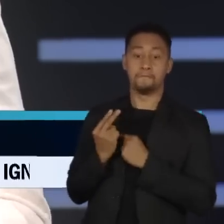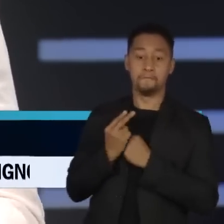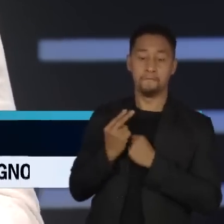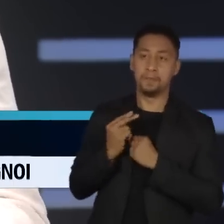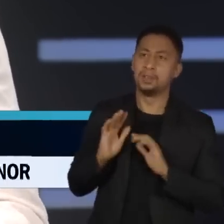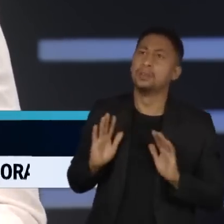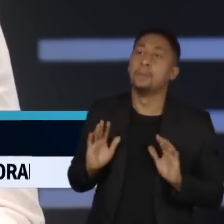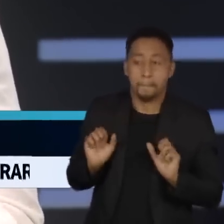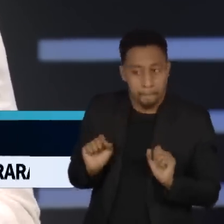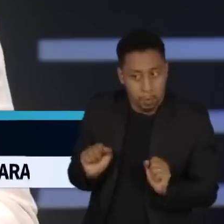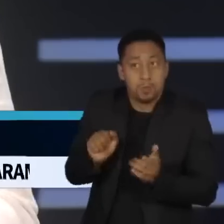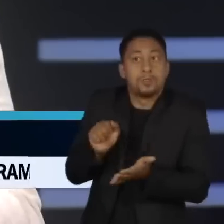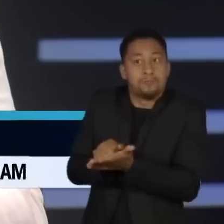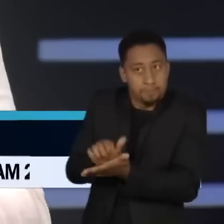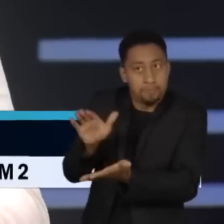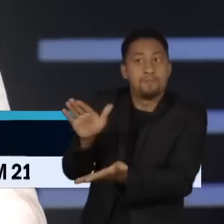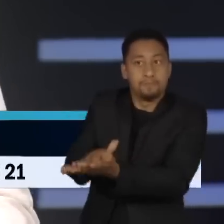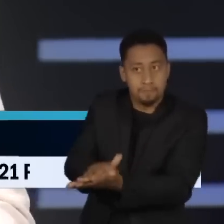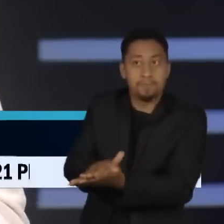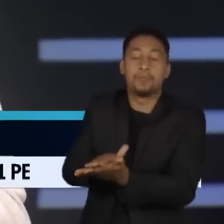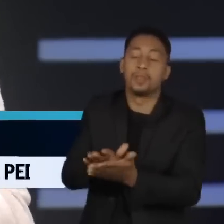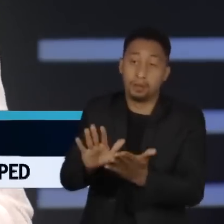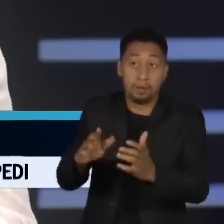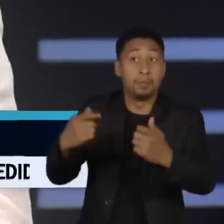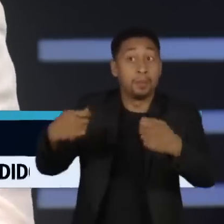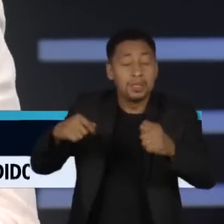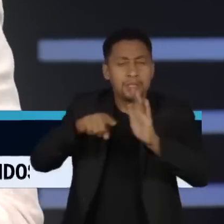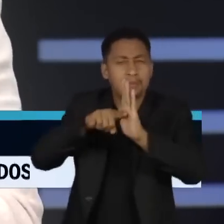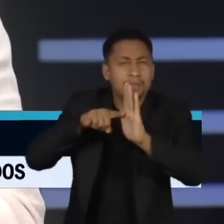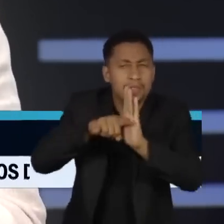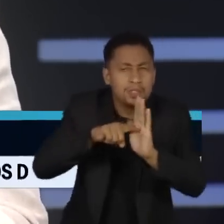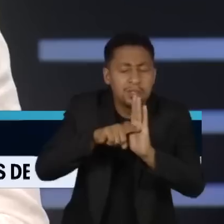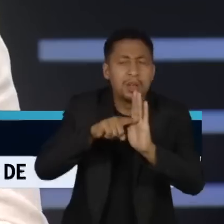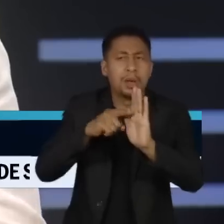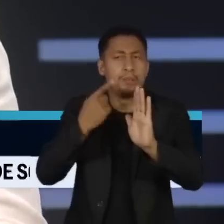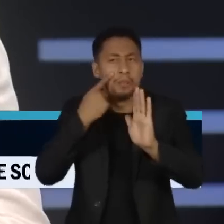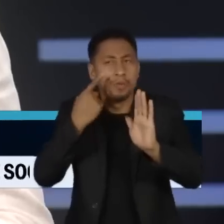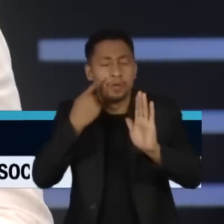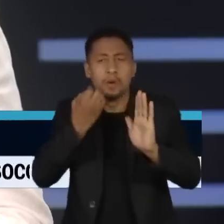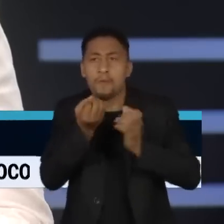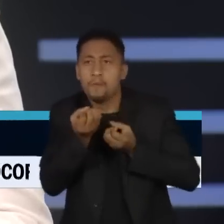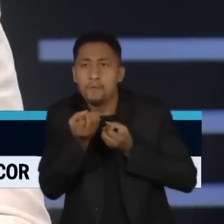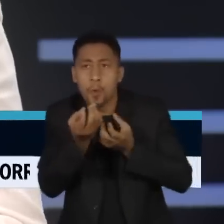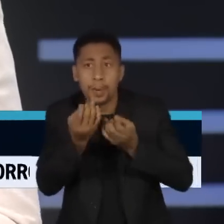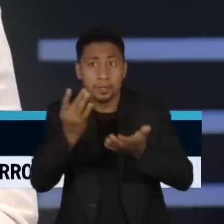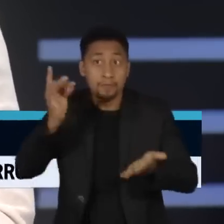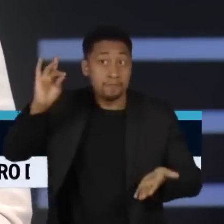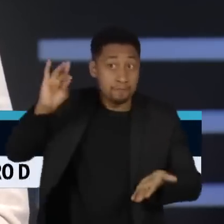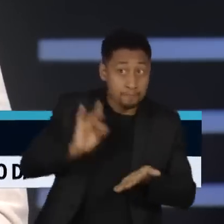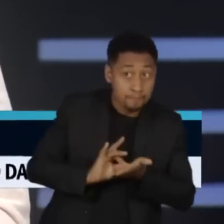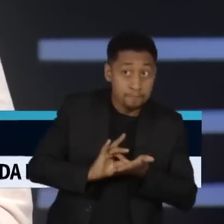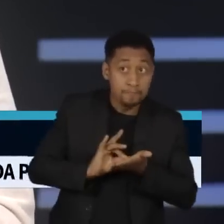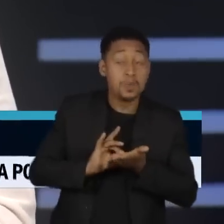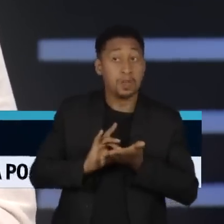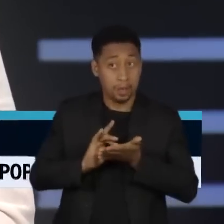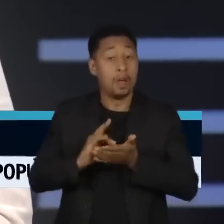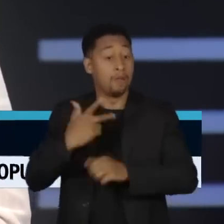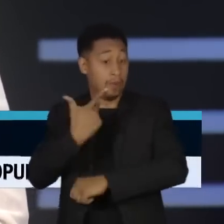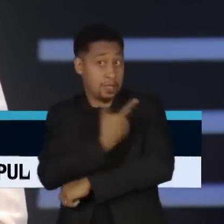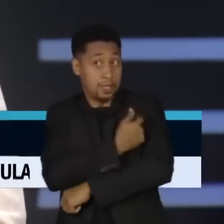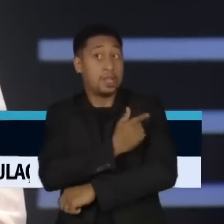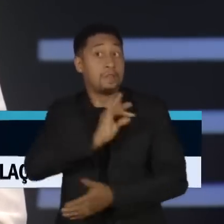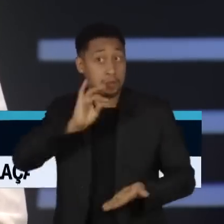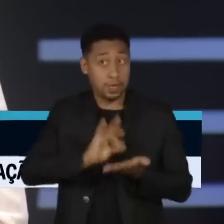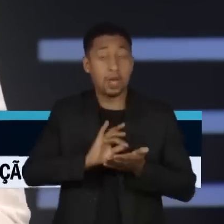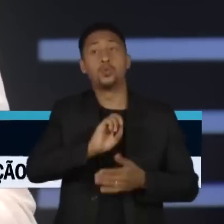por outro lado também isso precisa ser bem investigado para verificar se realmente ele tomou vacina sem ninguém de sacanagem